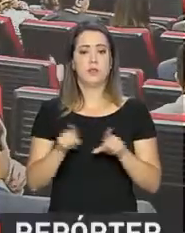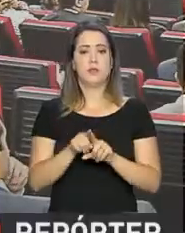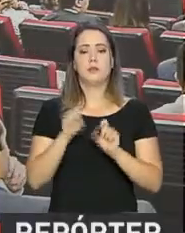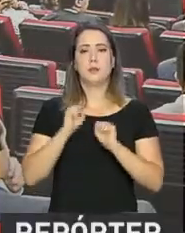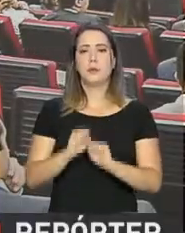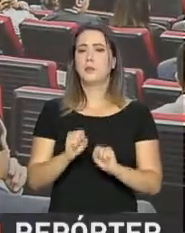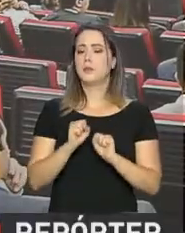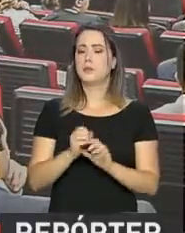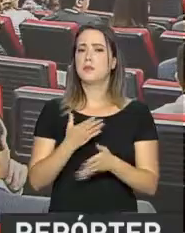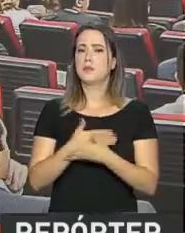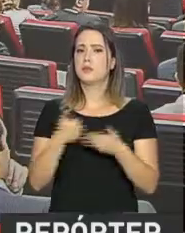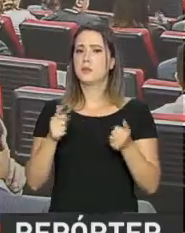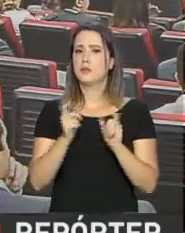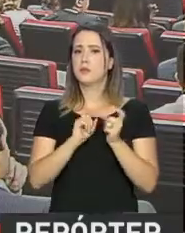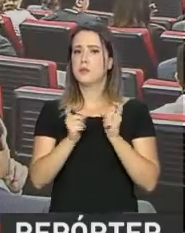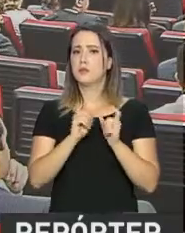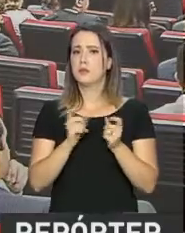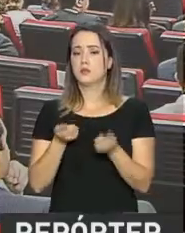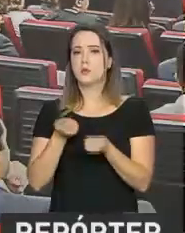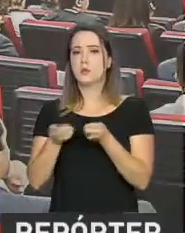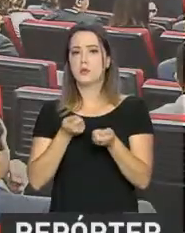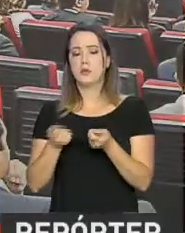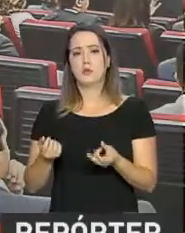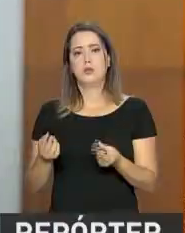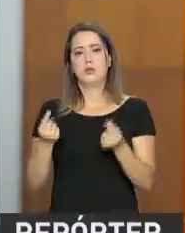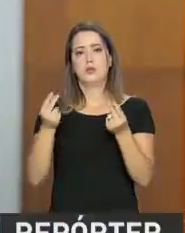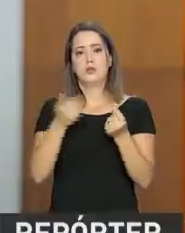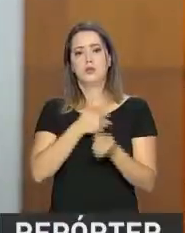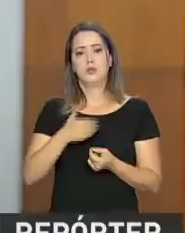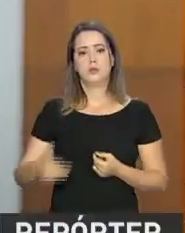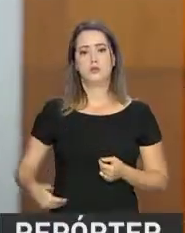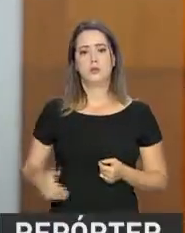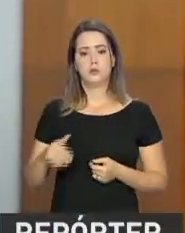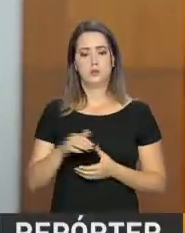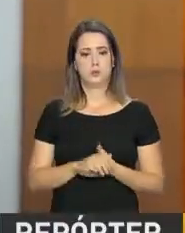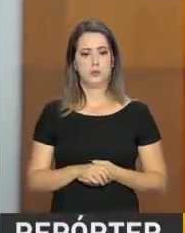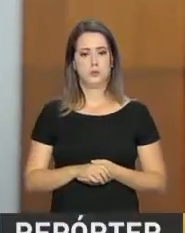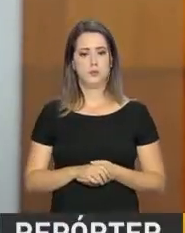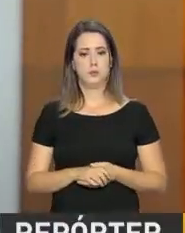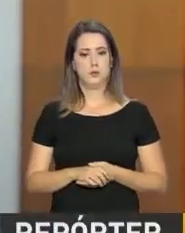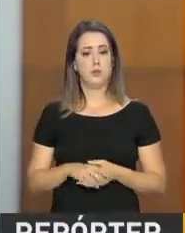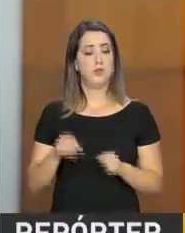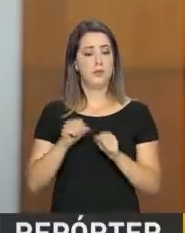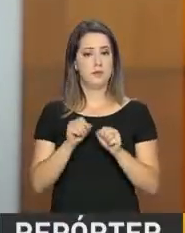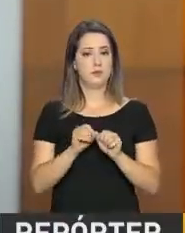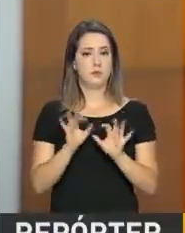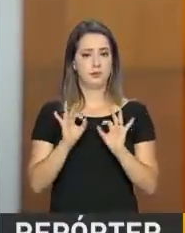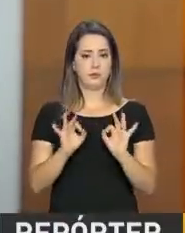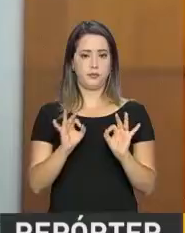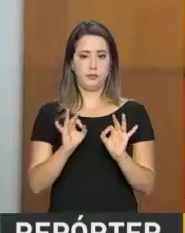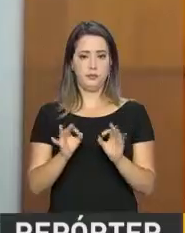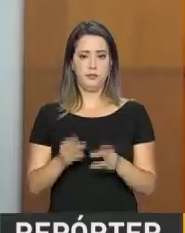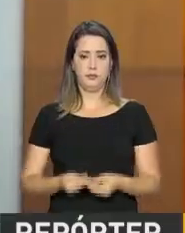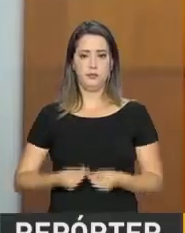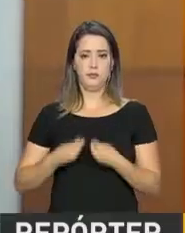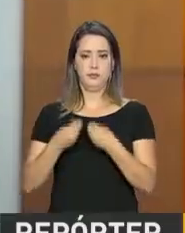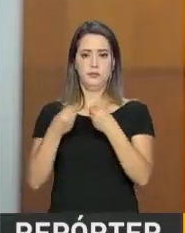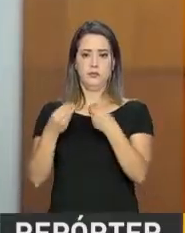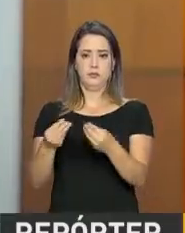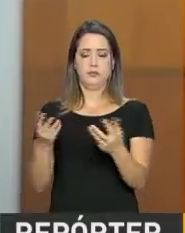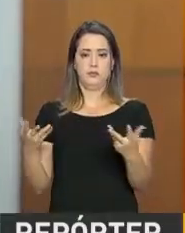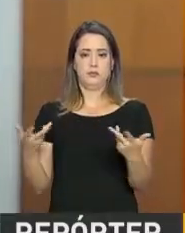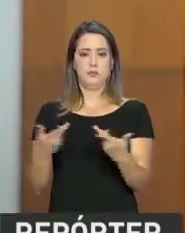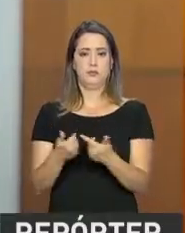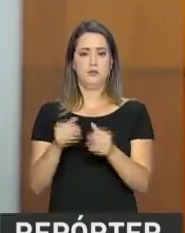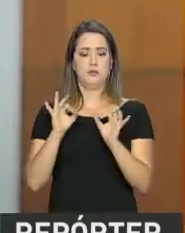permitir um melhor gerenciamento dos recursos públicos fazendo uma adequada gestão de garantias para investimento